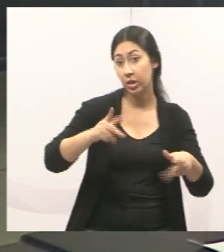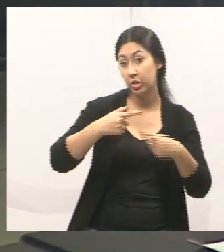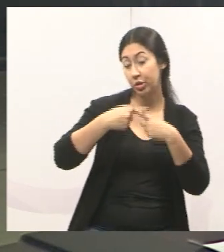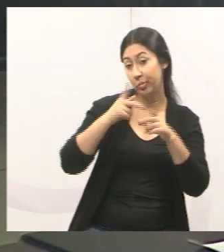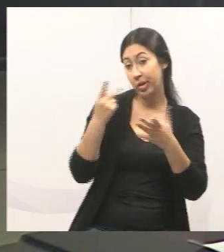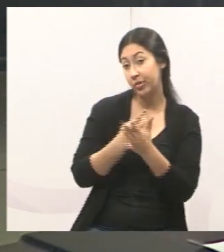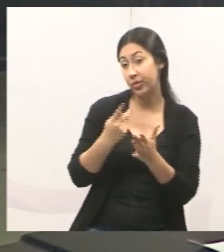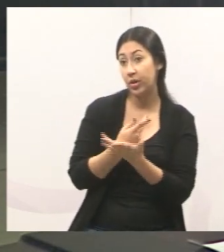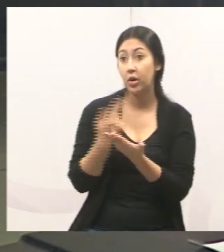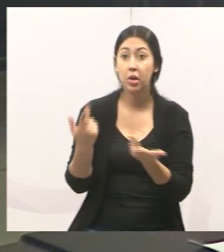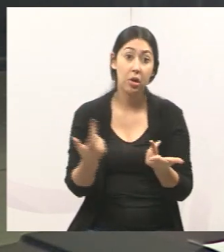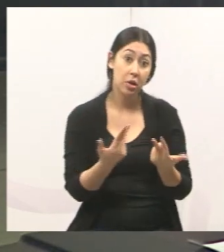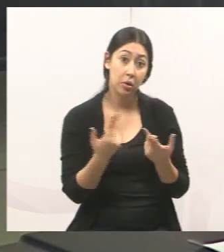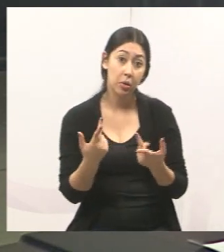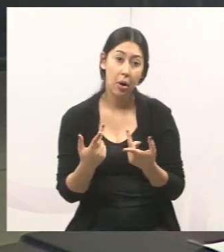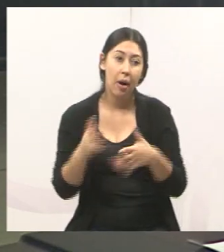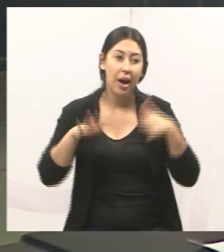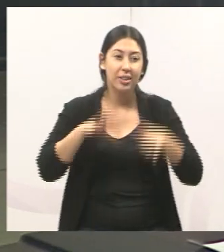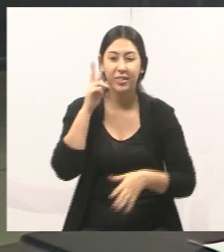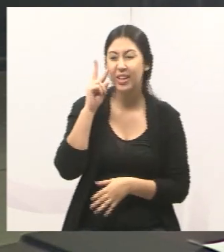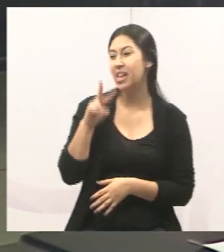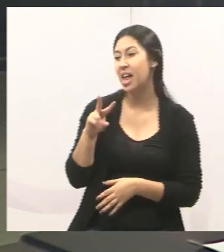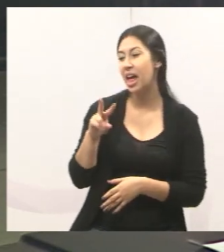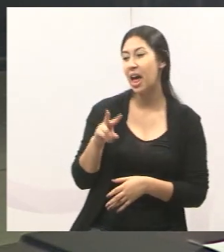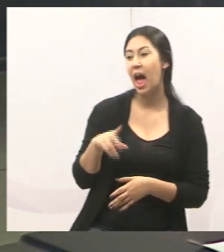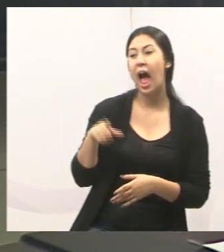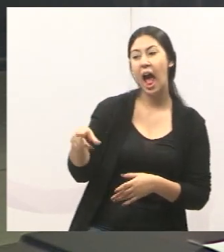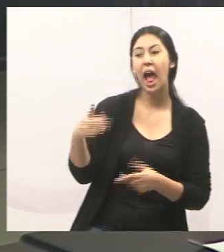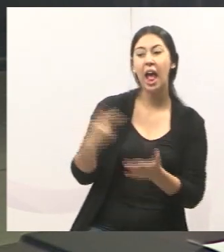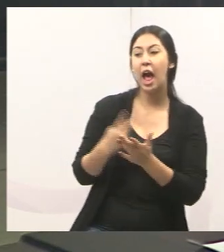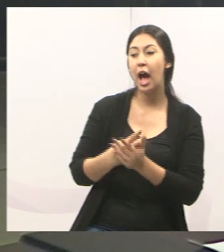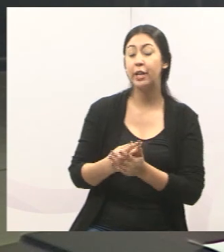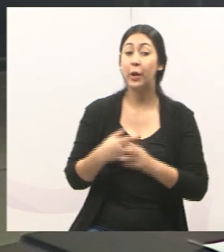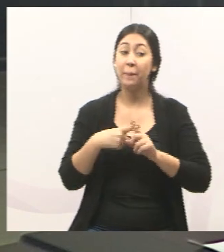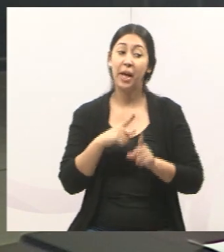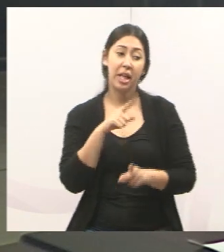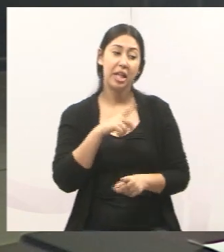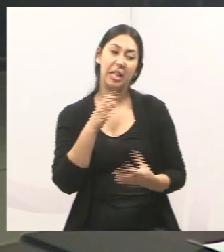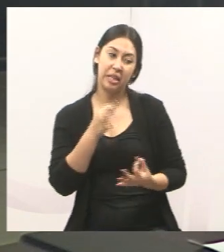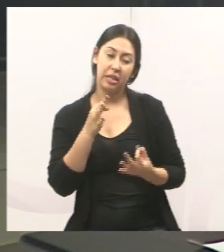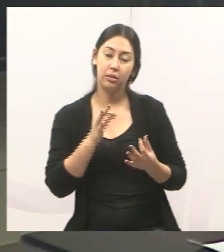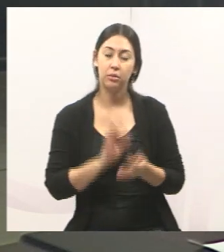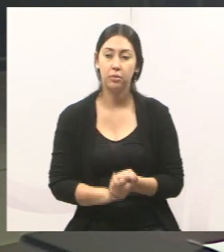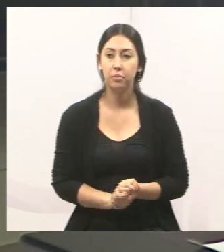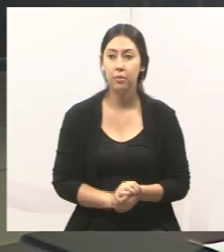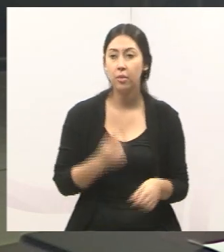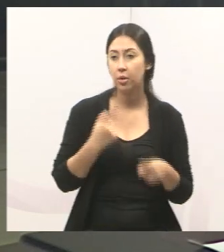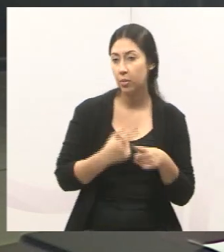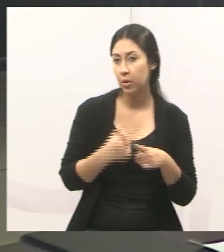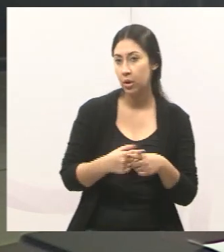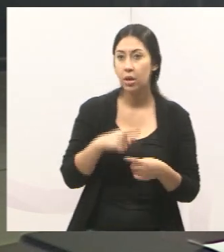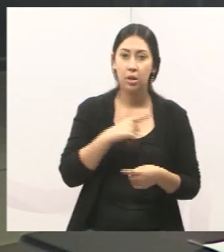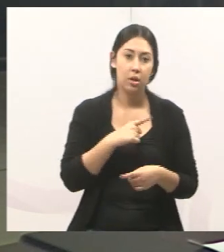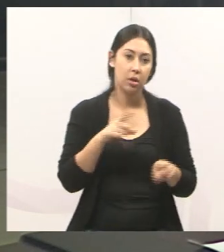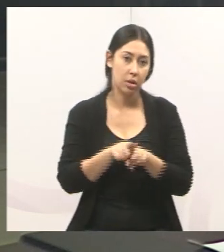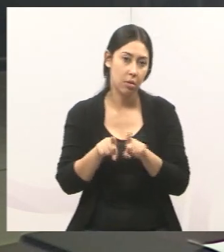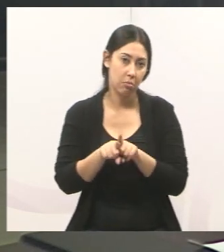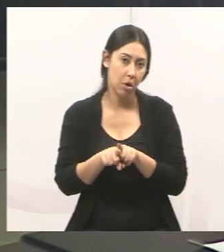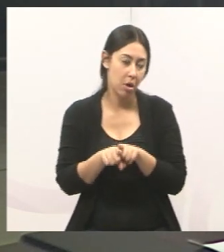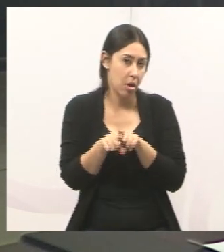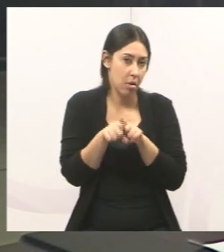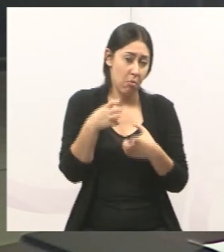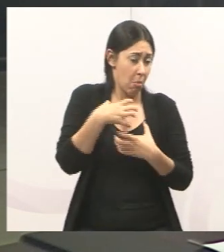colocados, são vistos de forma diferente, até porque os grupos são diferentes. O Tribunal de Contas, ele também tem o seu perfil político, mas